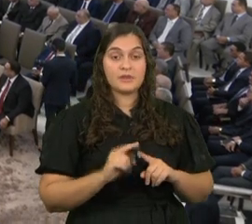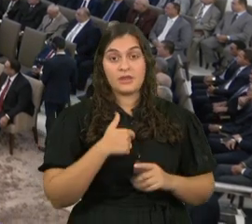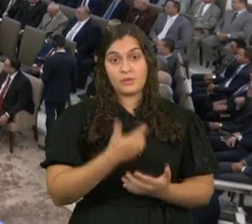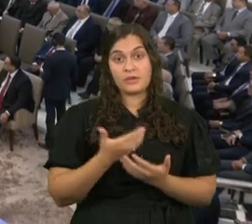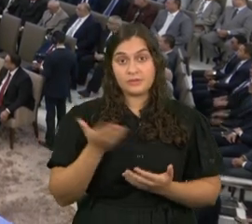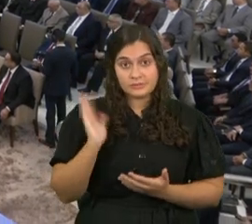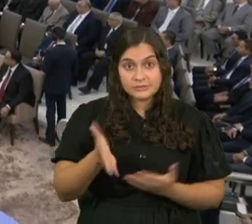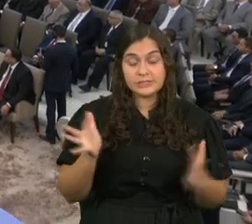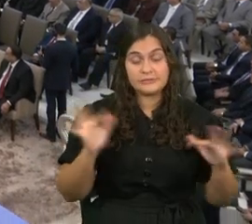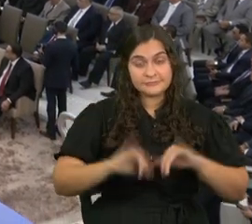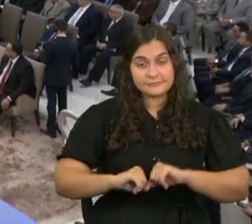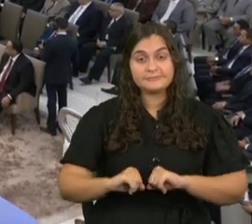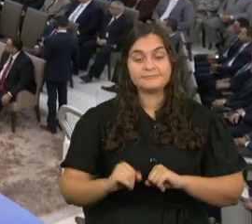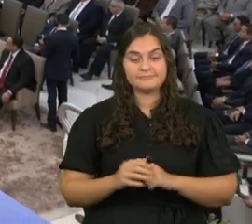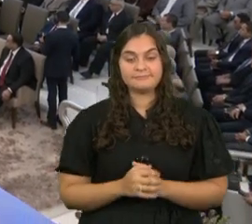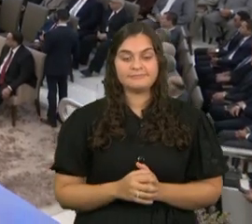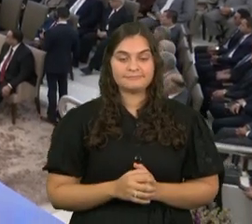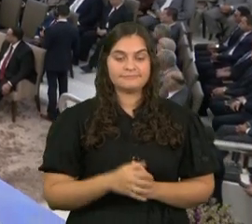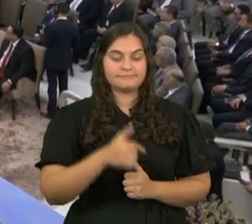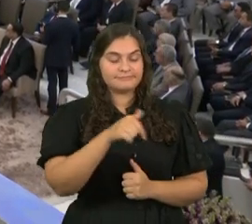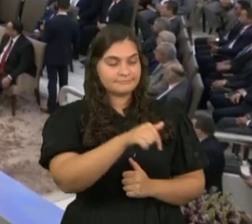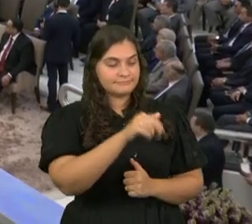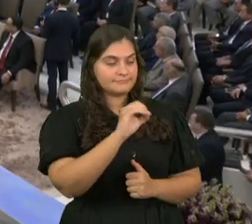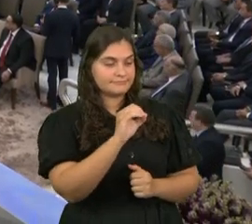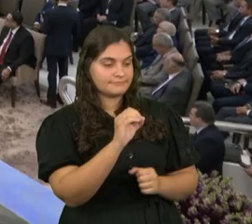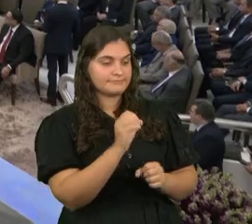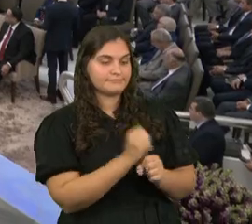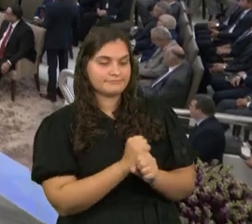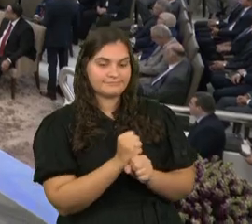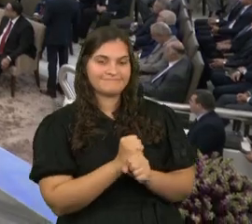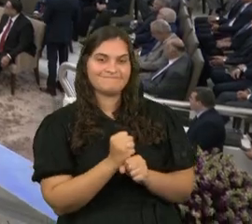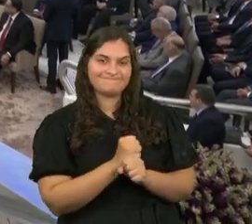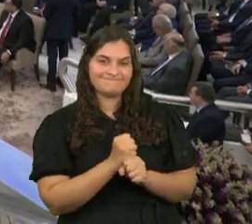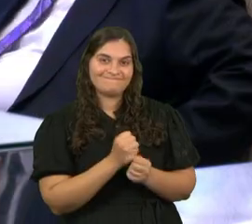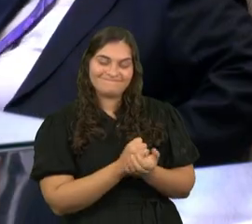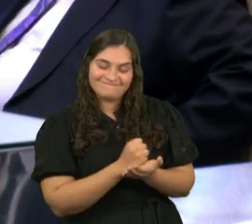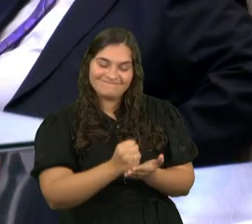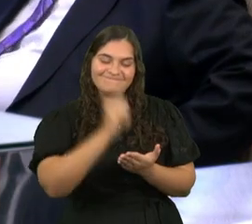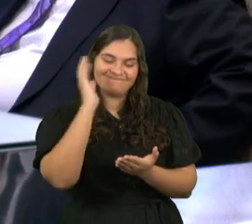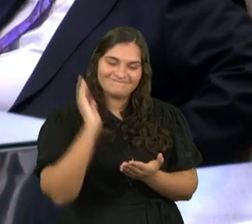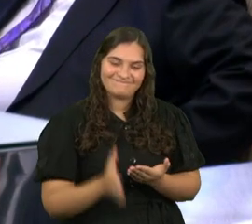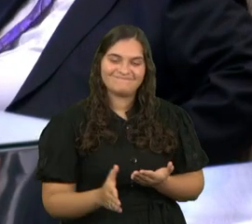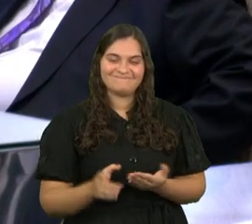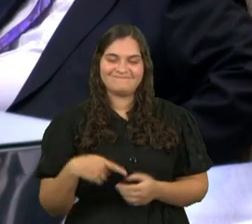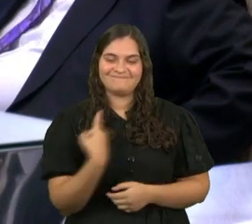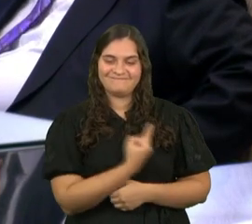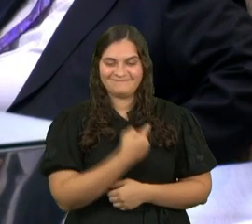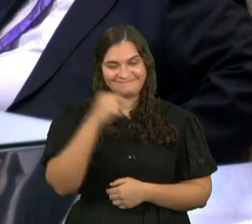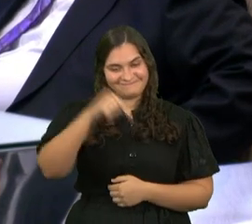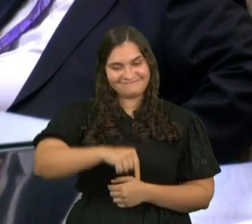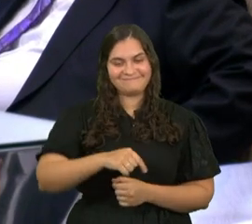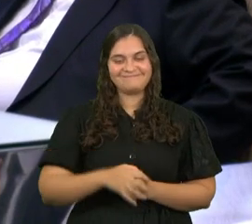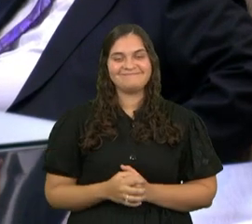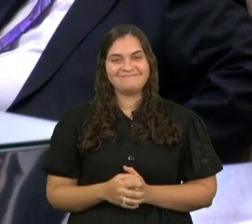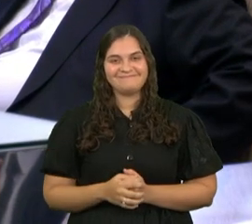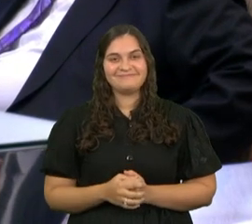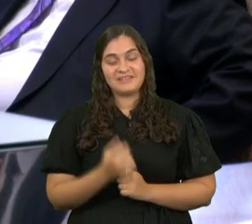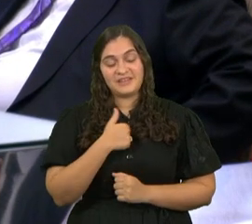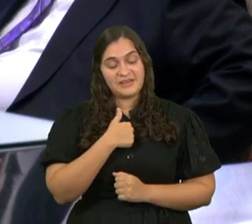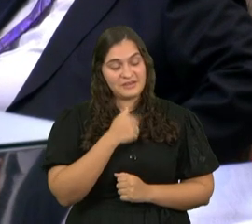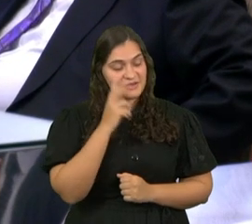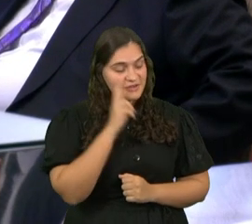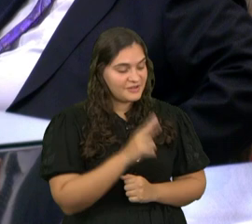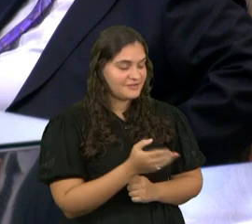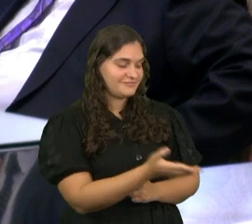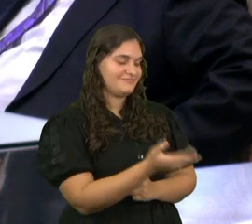aqui. 70 anos se passaram, meu velho. E nós estamos aqui. Eu olho para o Senhor, vejo